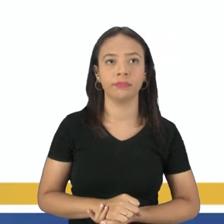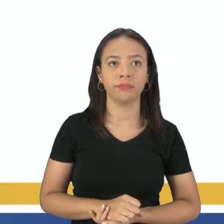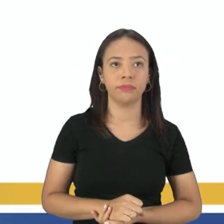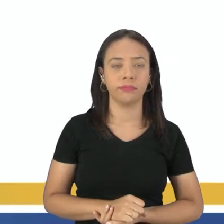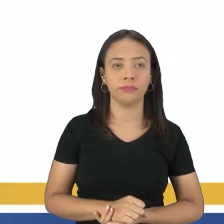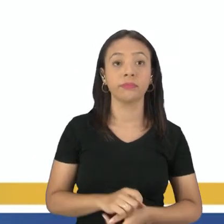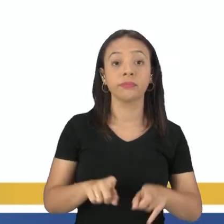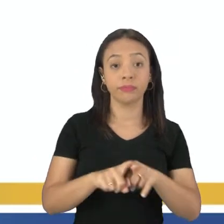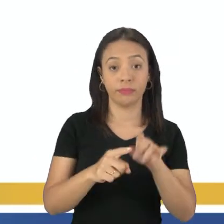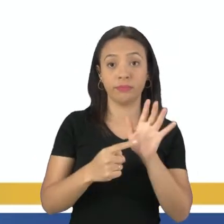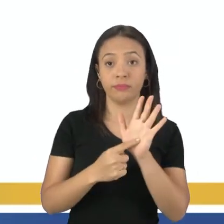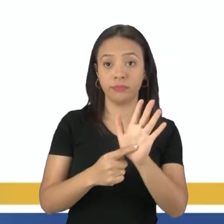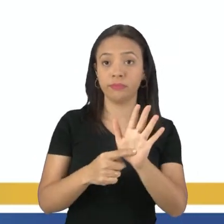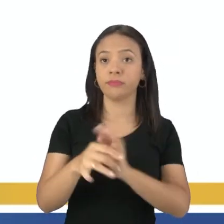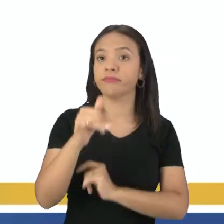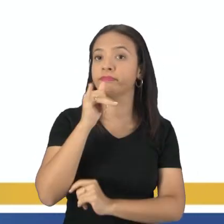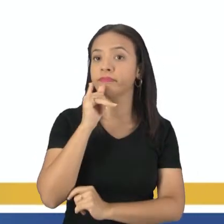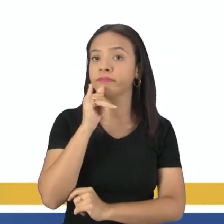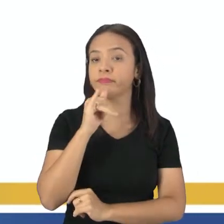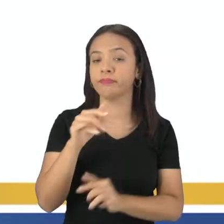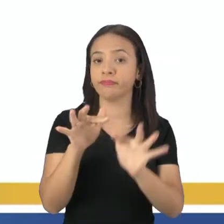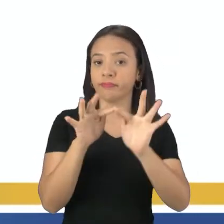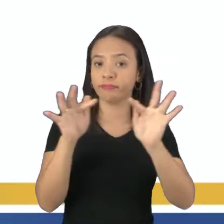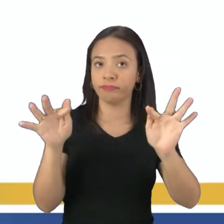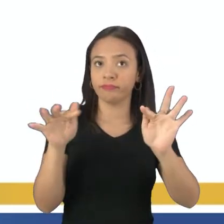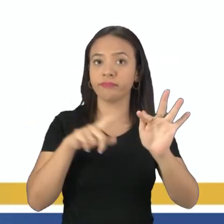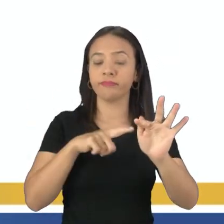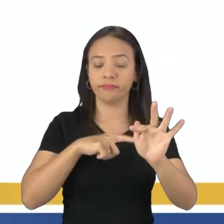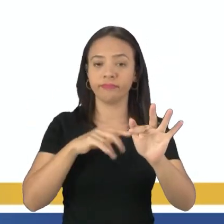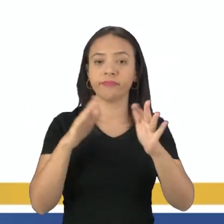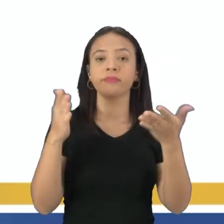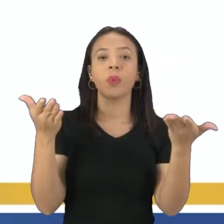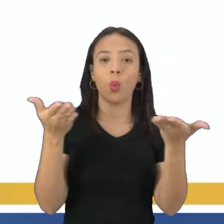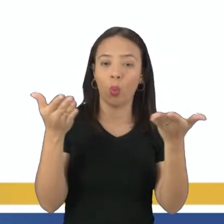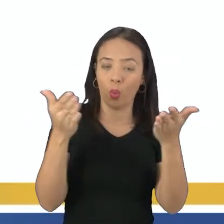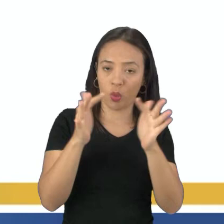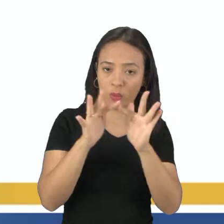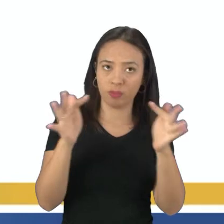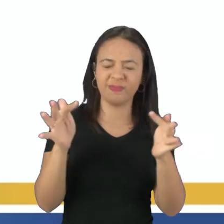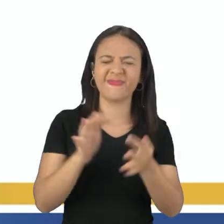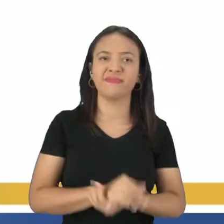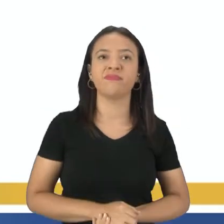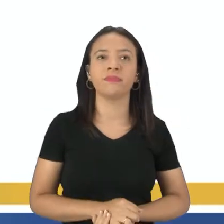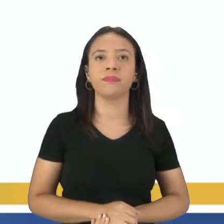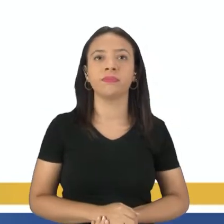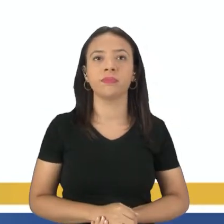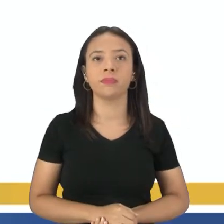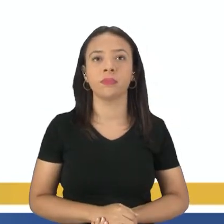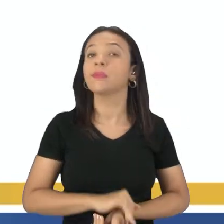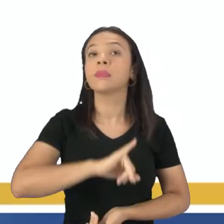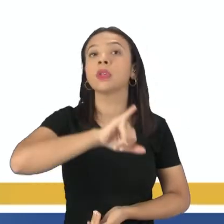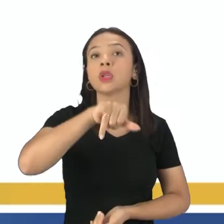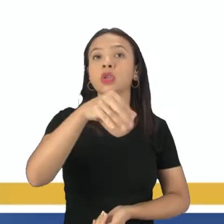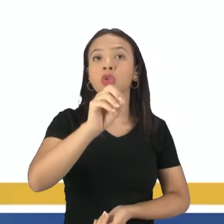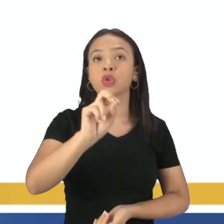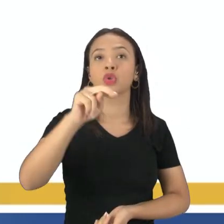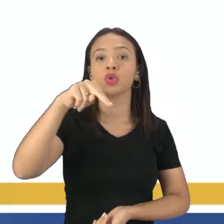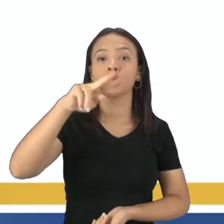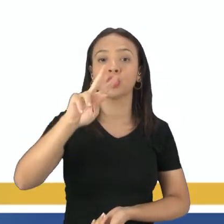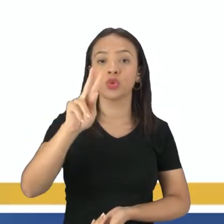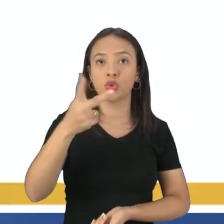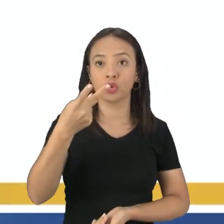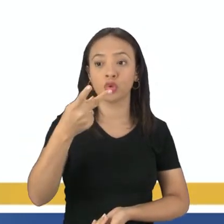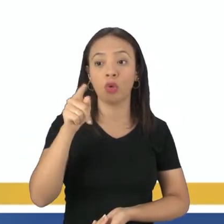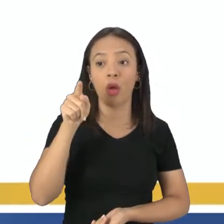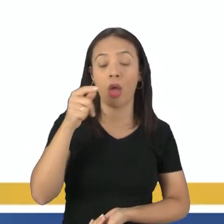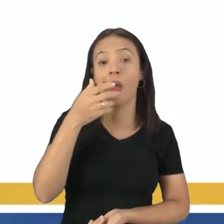E eu trouxe aqui para vocês alguns exemplos de frases no Simple Present. John plays soccer very well. John